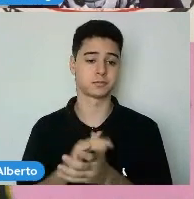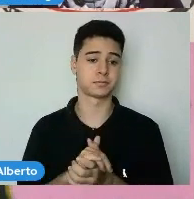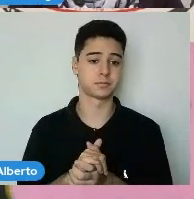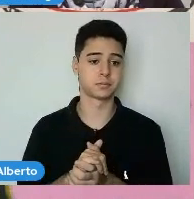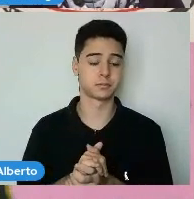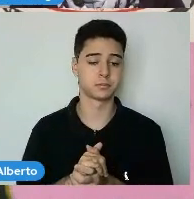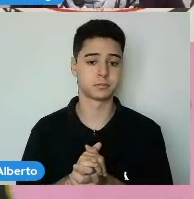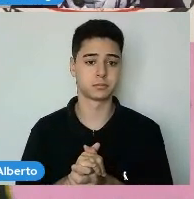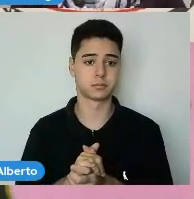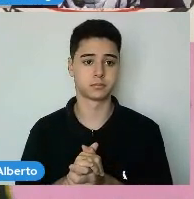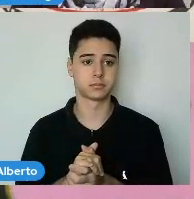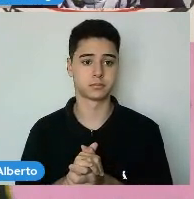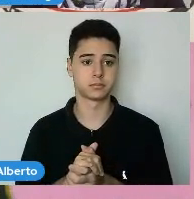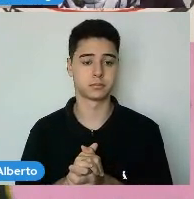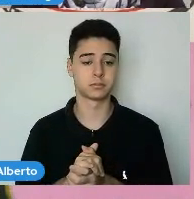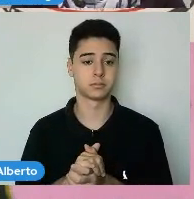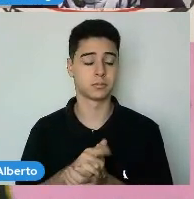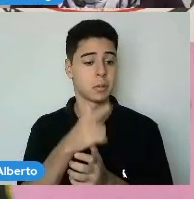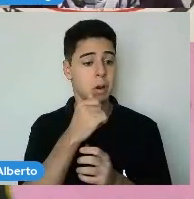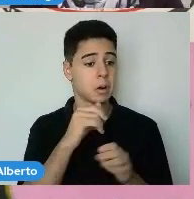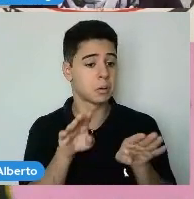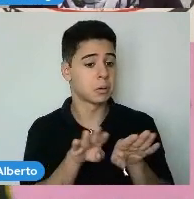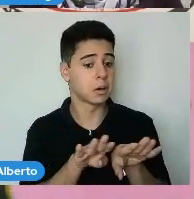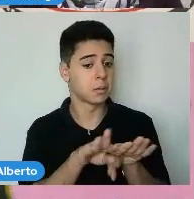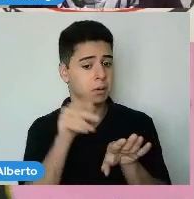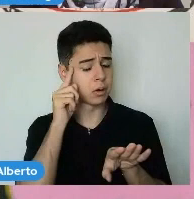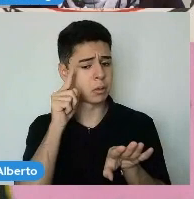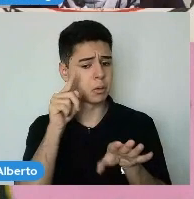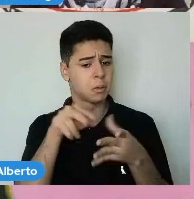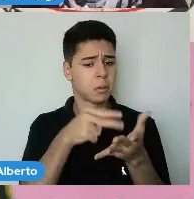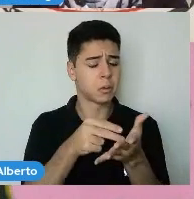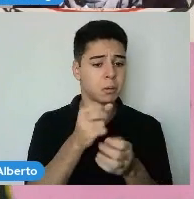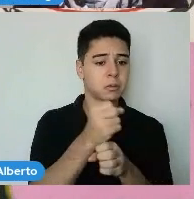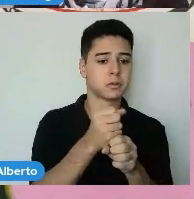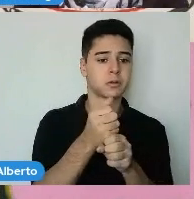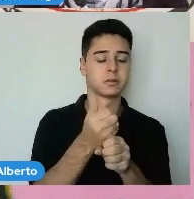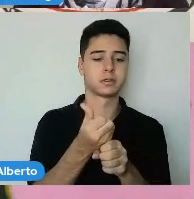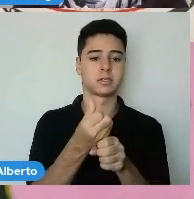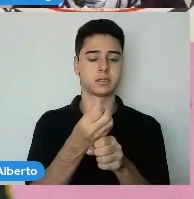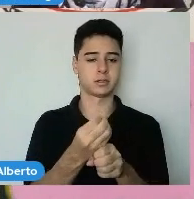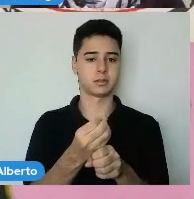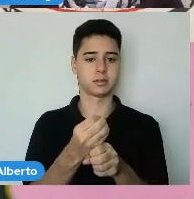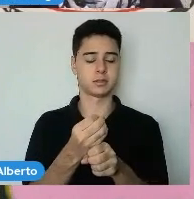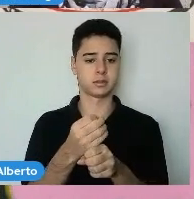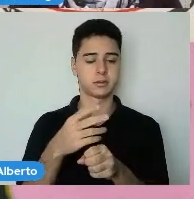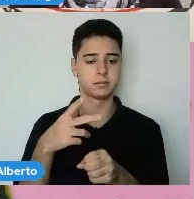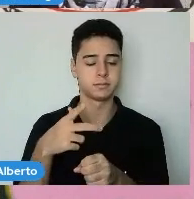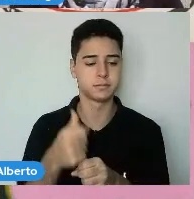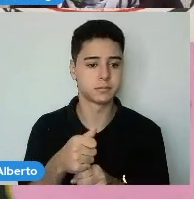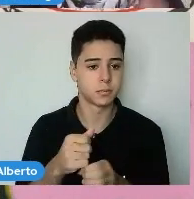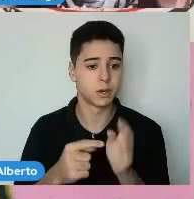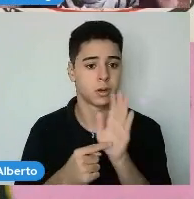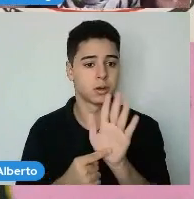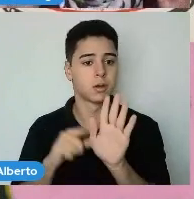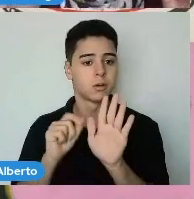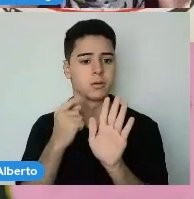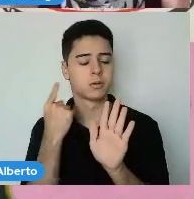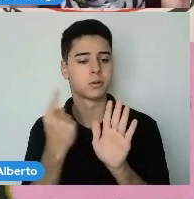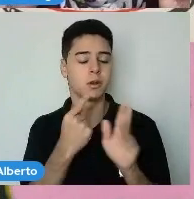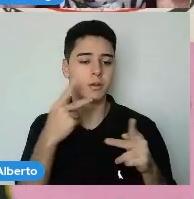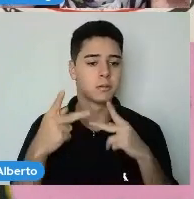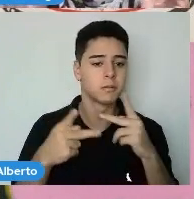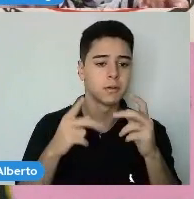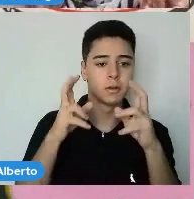e ele remete também a um movimento dos anos 60, que promove principalmente o que a gente vai chamar, entre